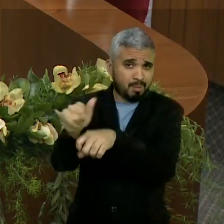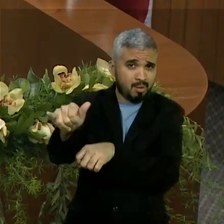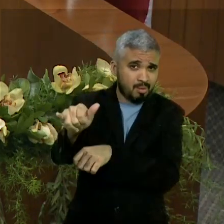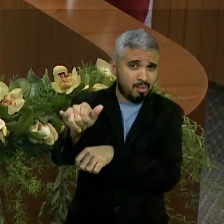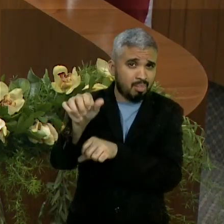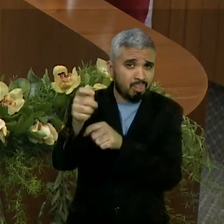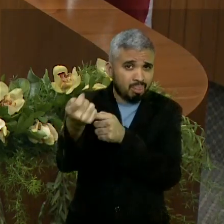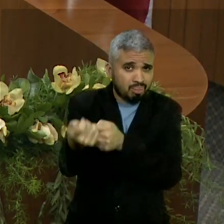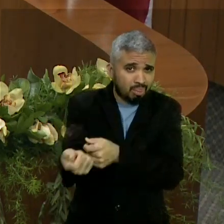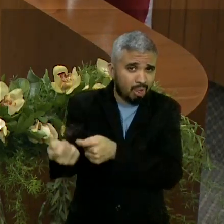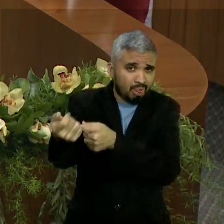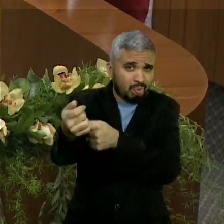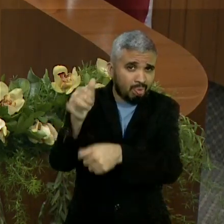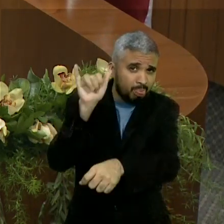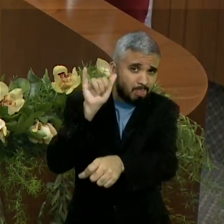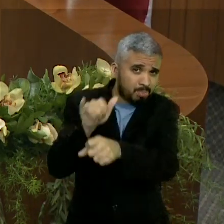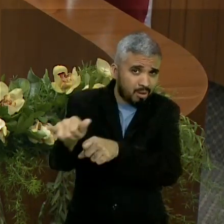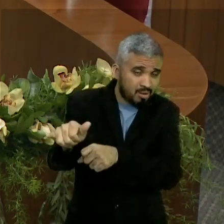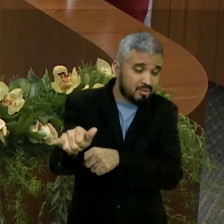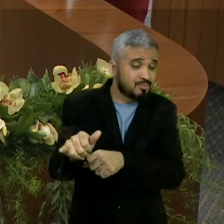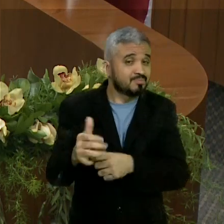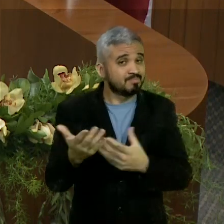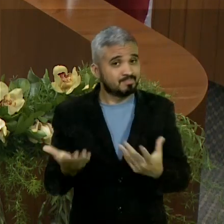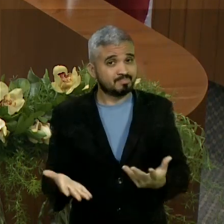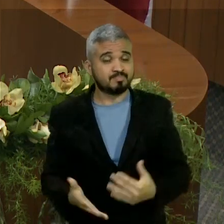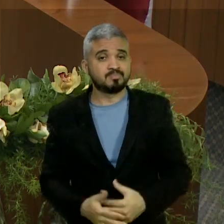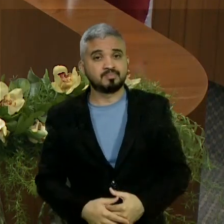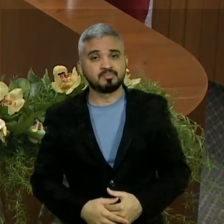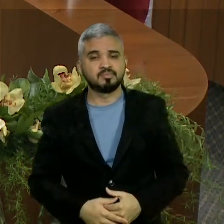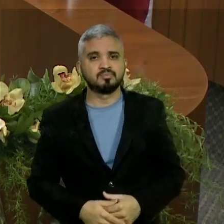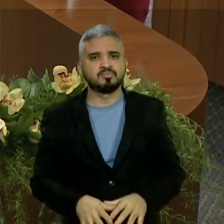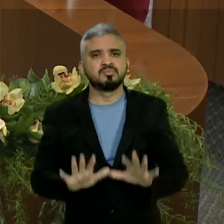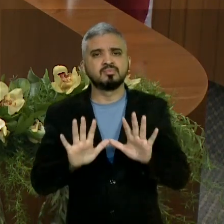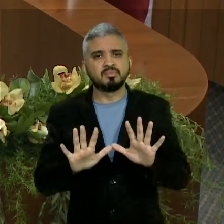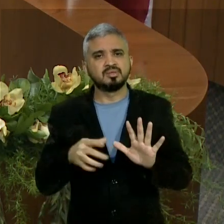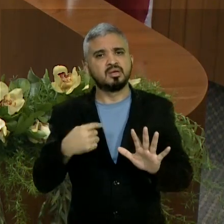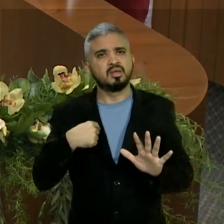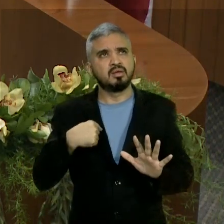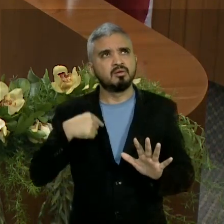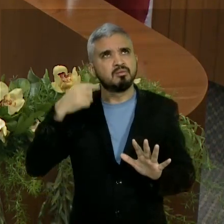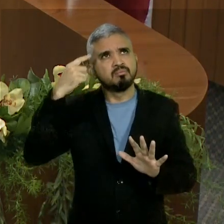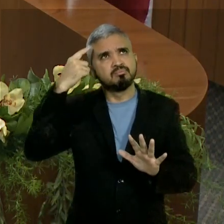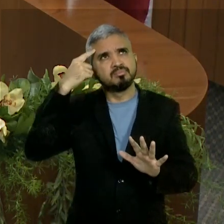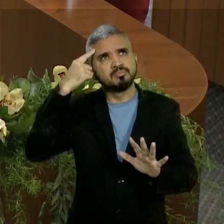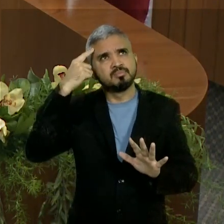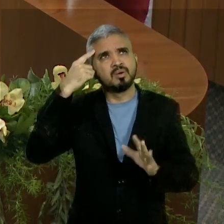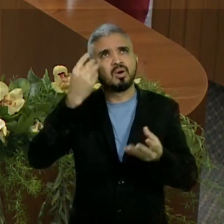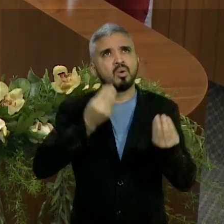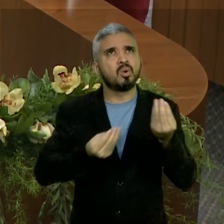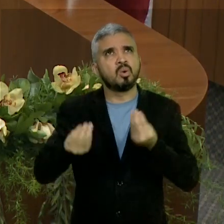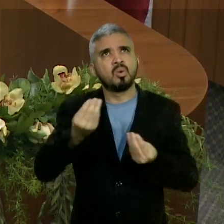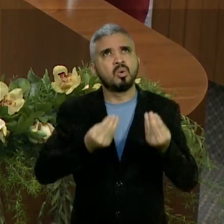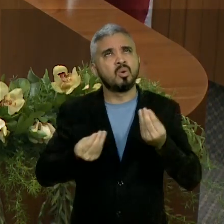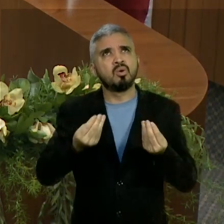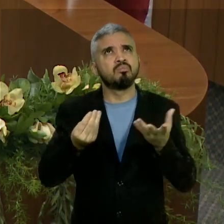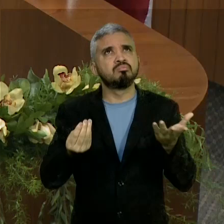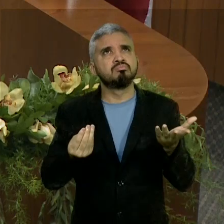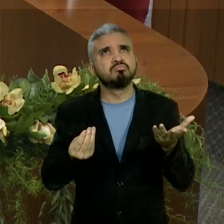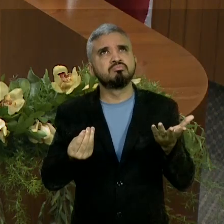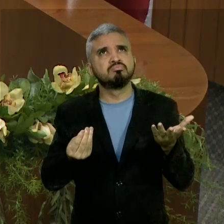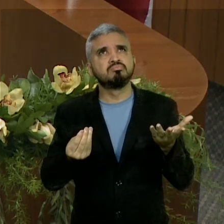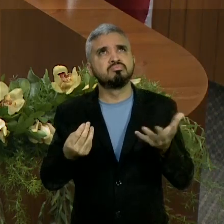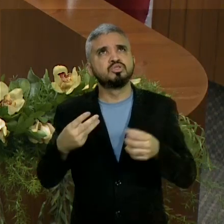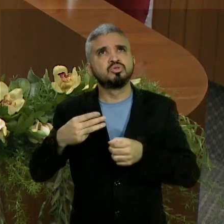finalizo mesmo esta fala perguntando como é que vai ficar essa situação porque e os